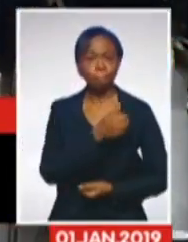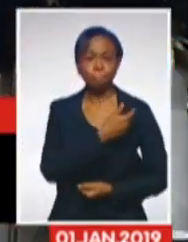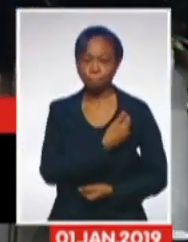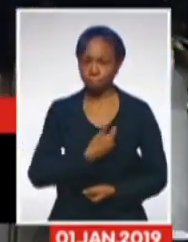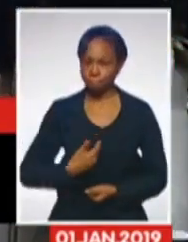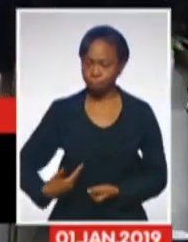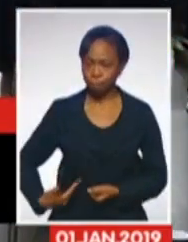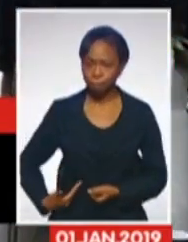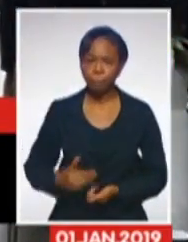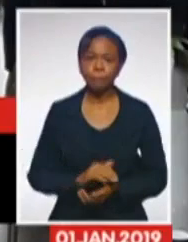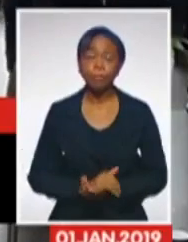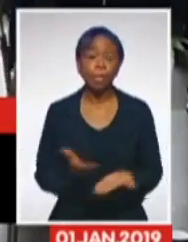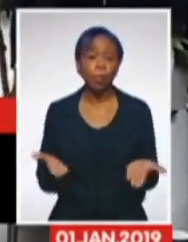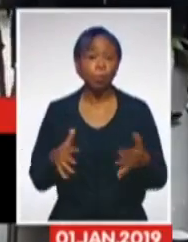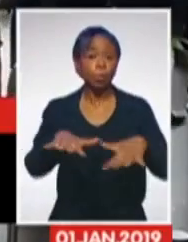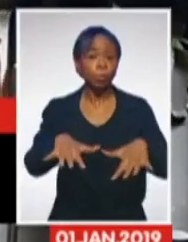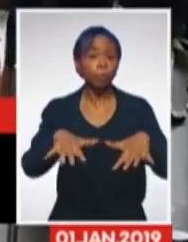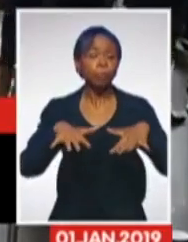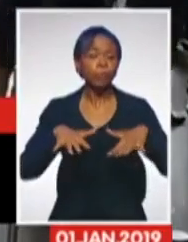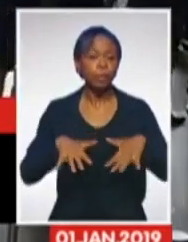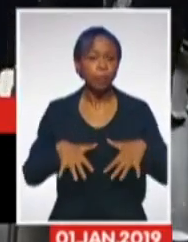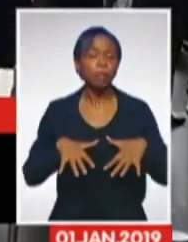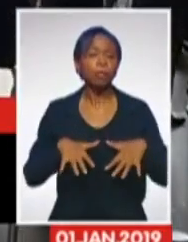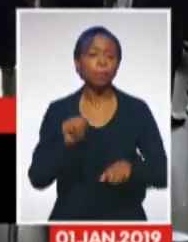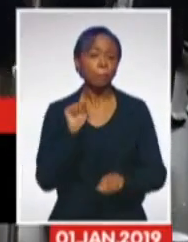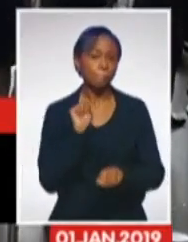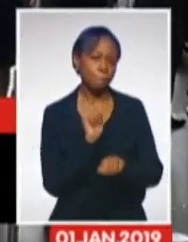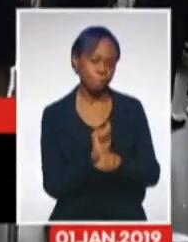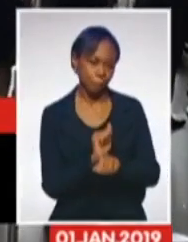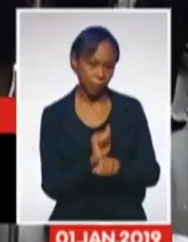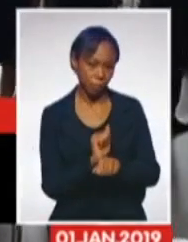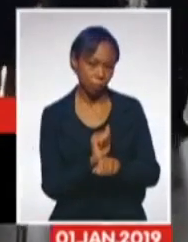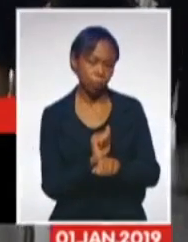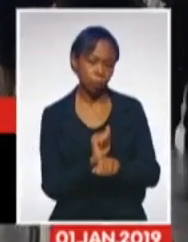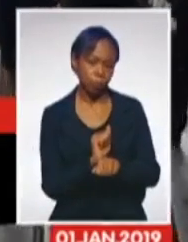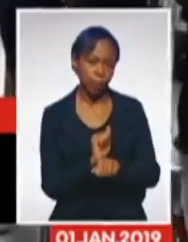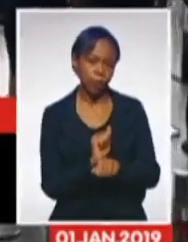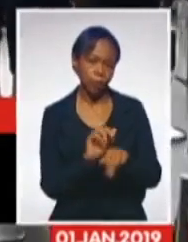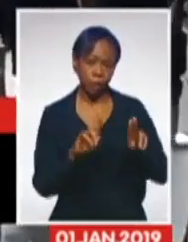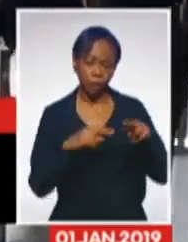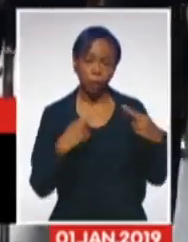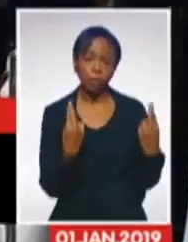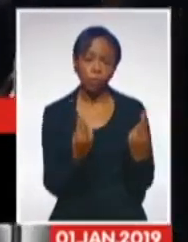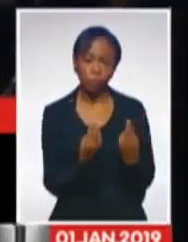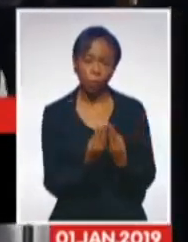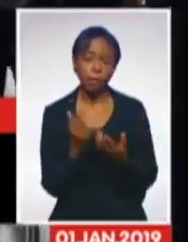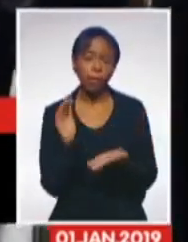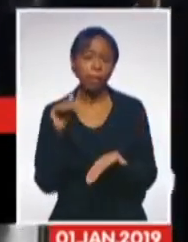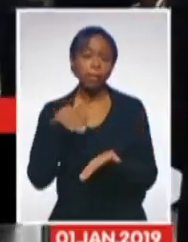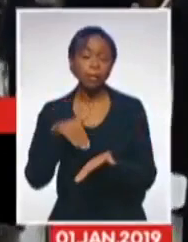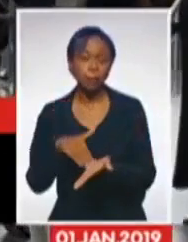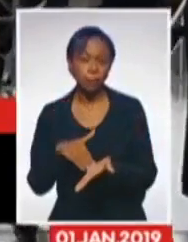plenário, a sessão extraordinária está interrompida por alguns momentos até a chegada do governador.